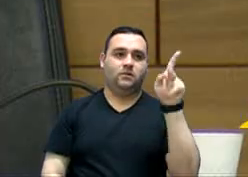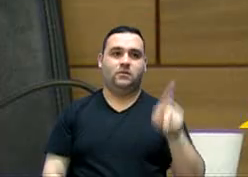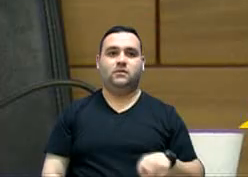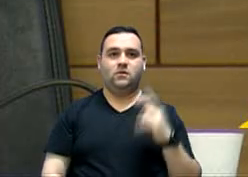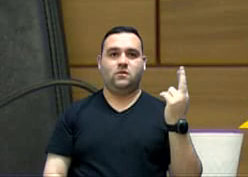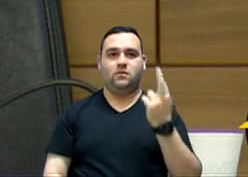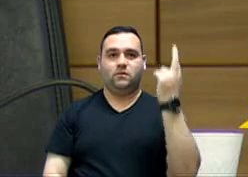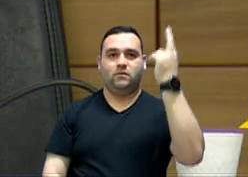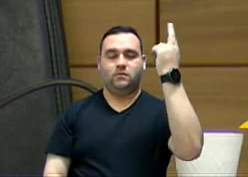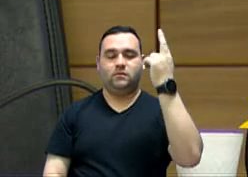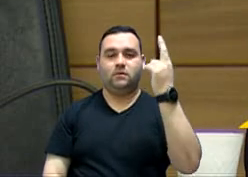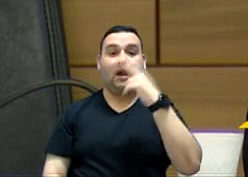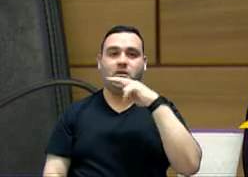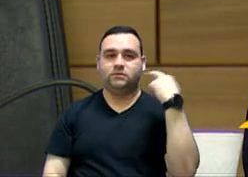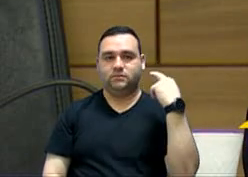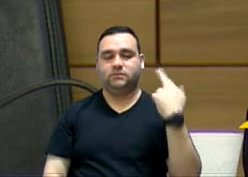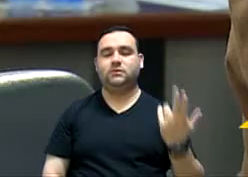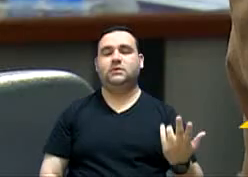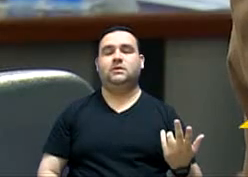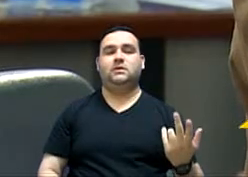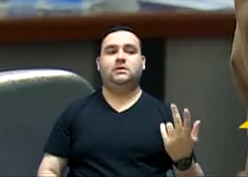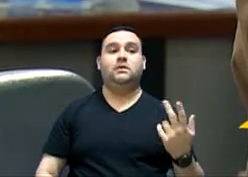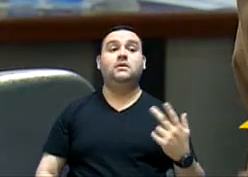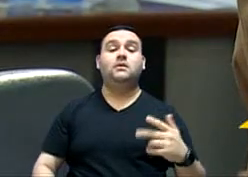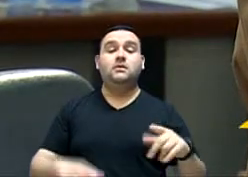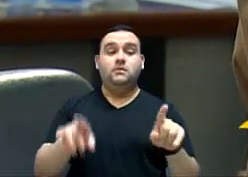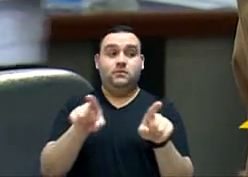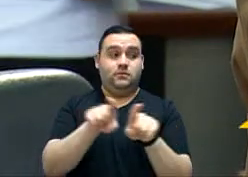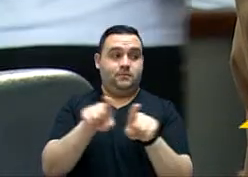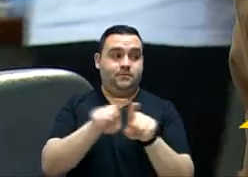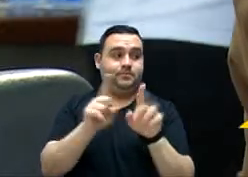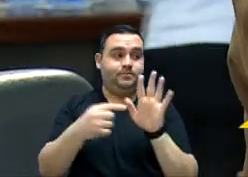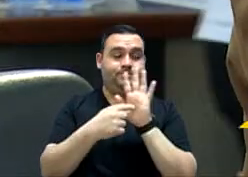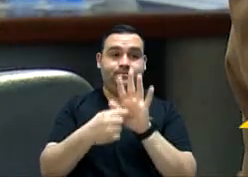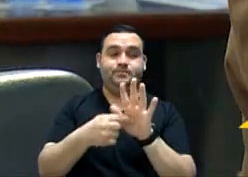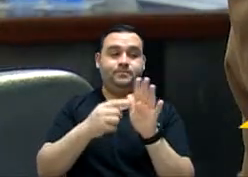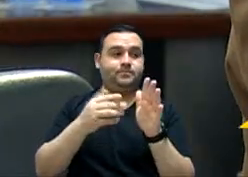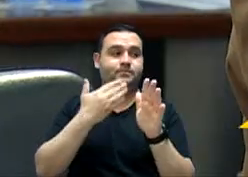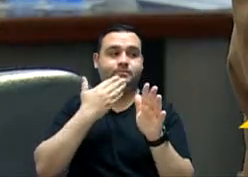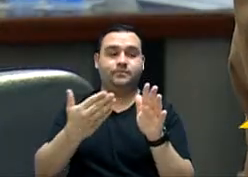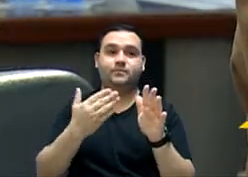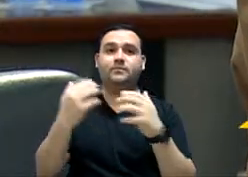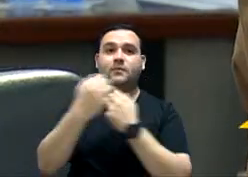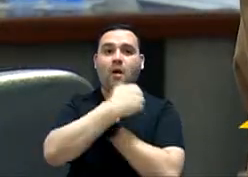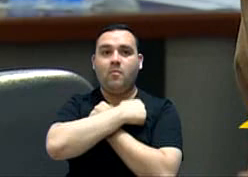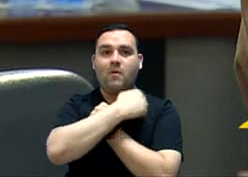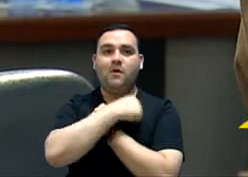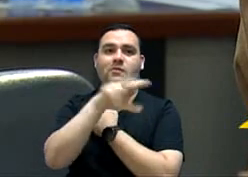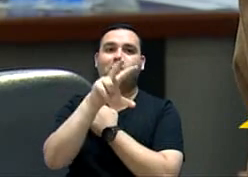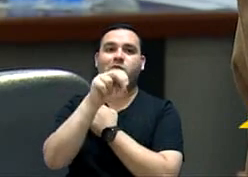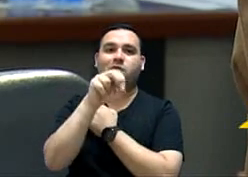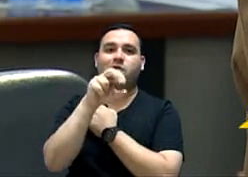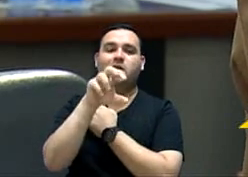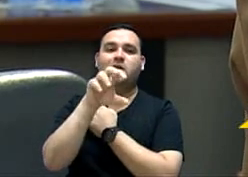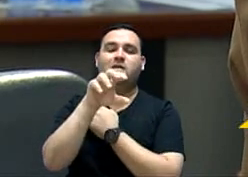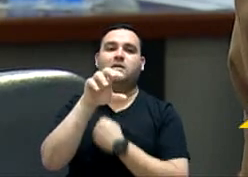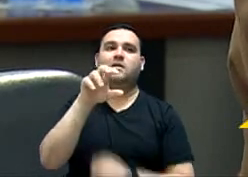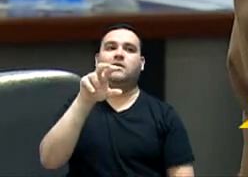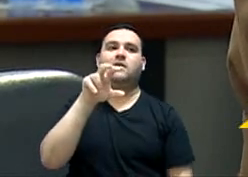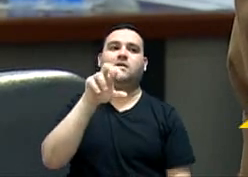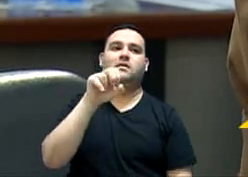ex-presidente, o Manga. E eu estou apresentando o requerimento. Dá um abraço para a avó, né? Para a Ceilange, para a